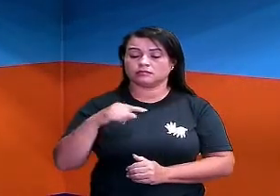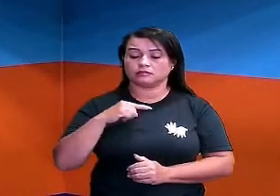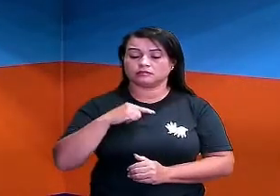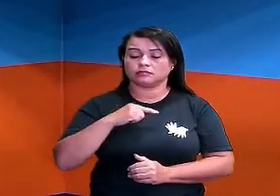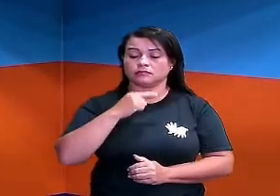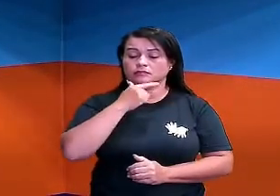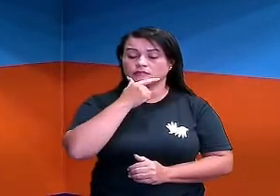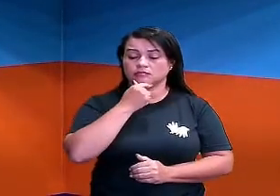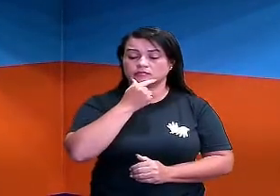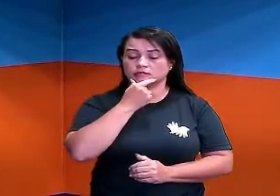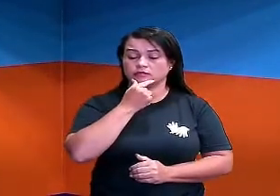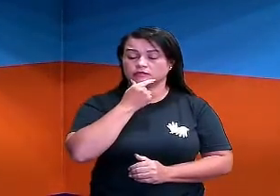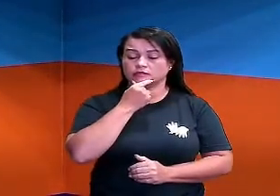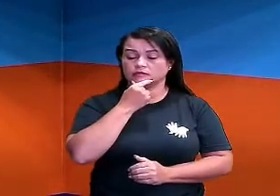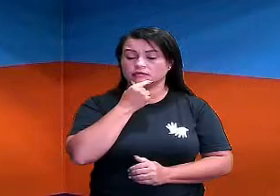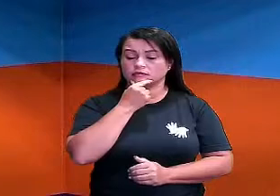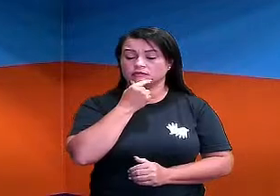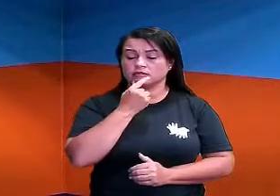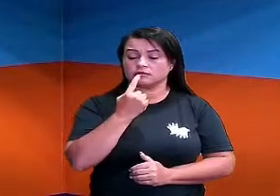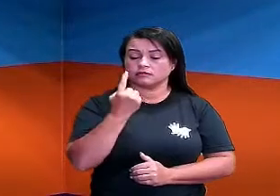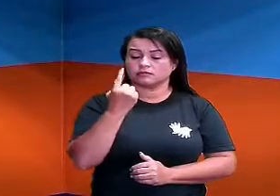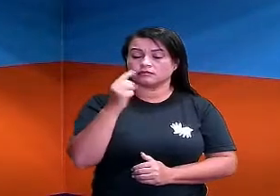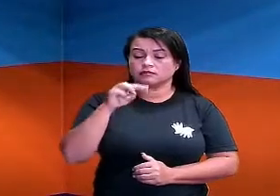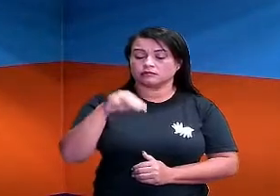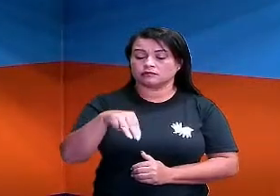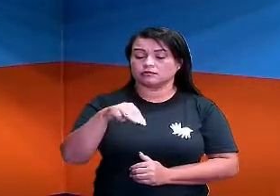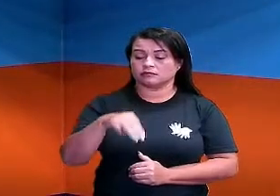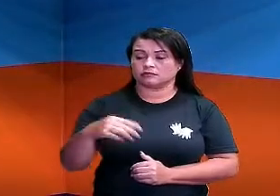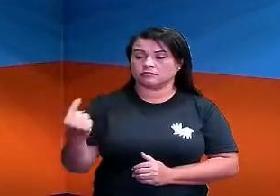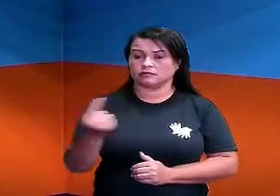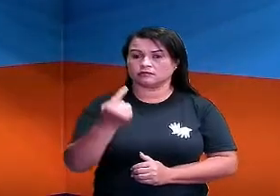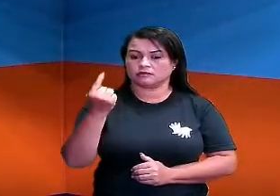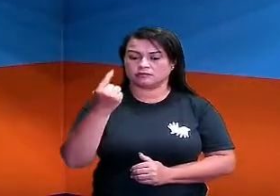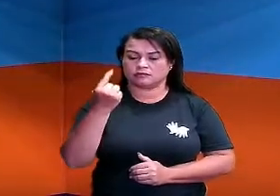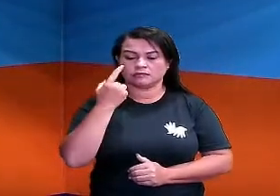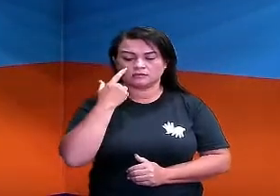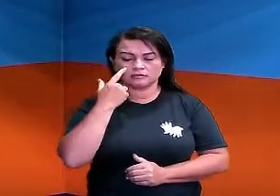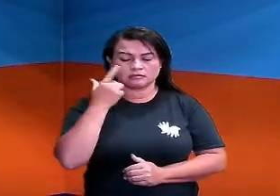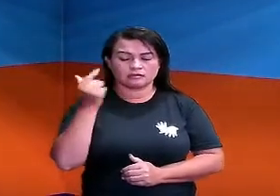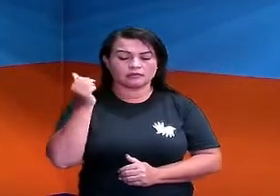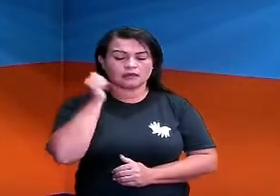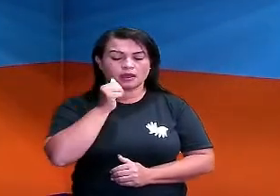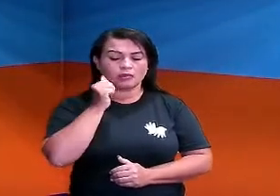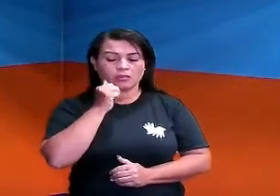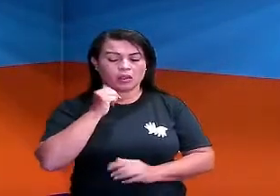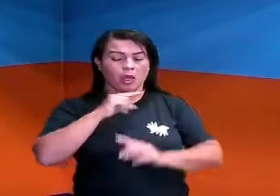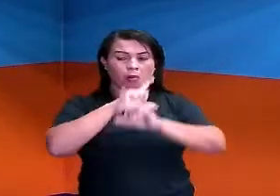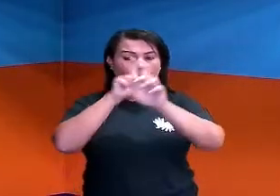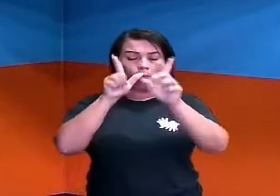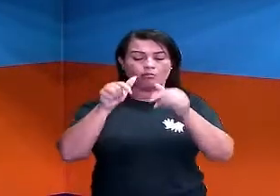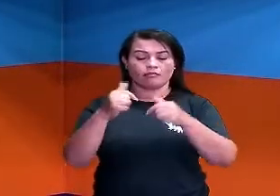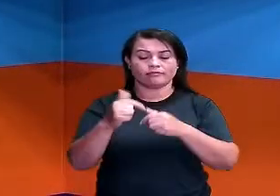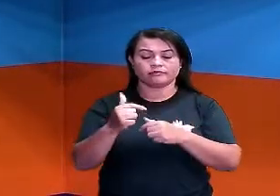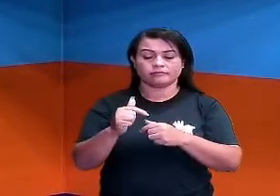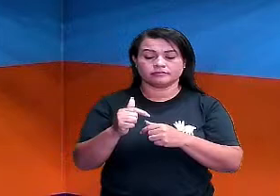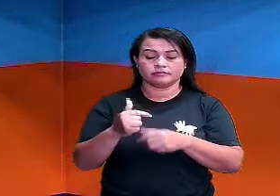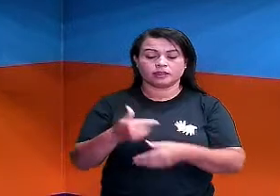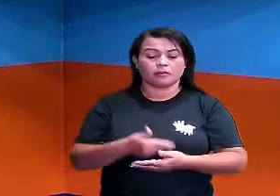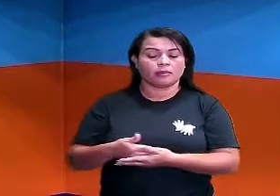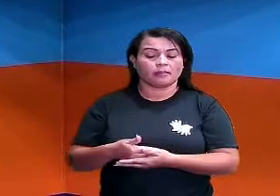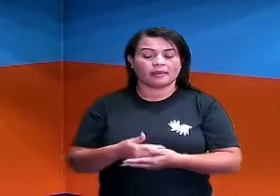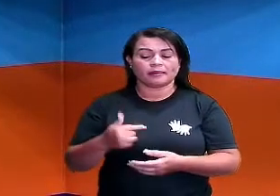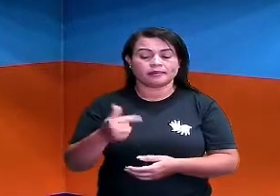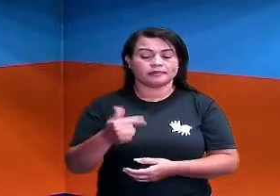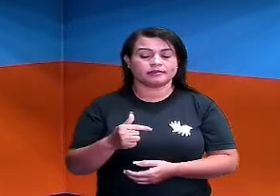menino que tem 1 metro, tá certo? A mulher não tem nenhuma medida, nem o bebê e